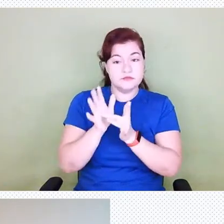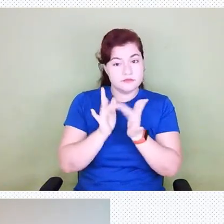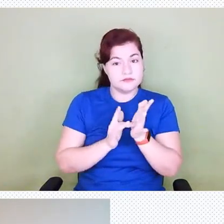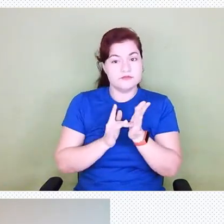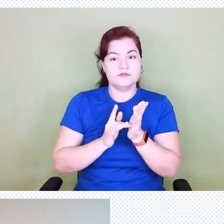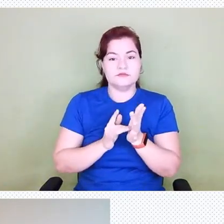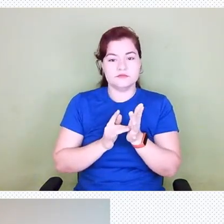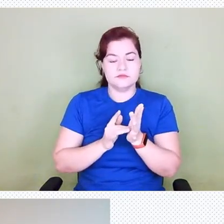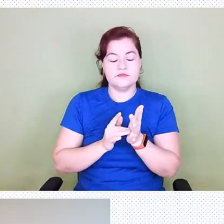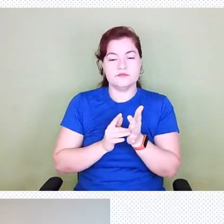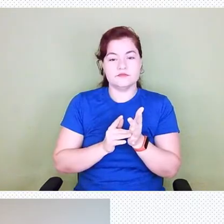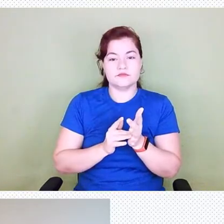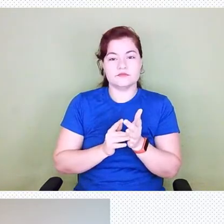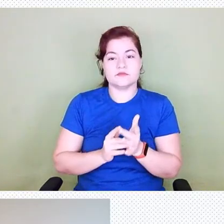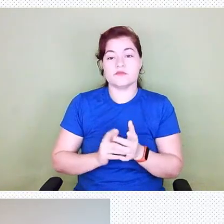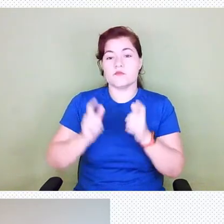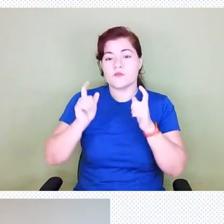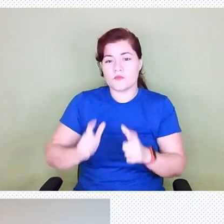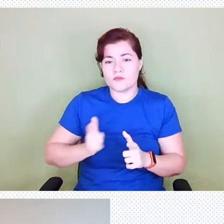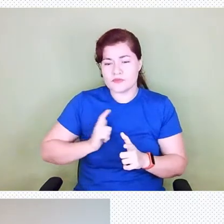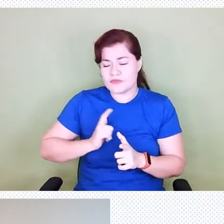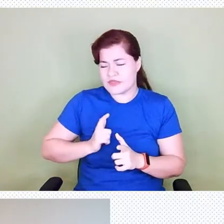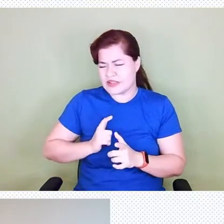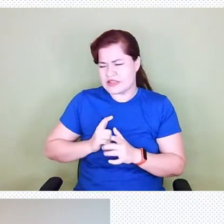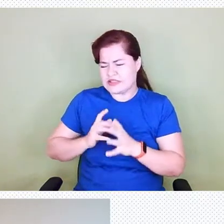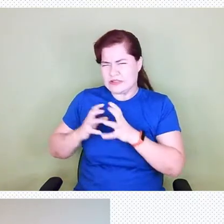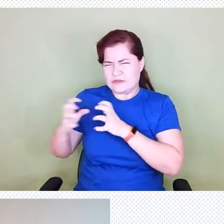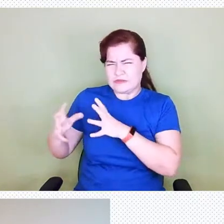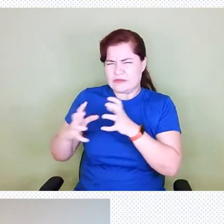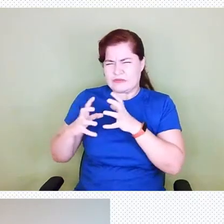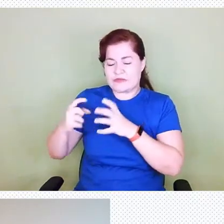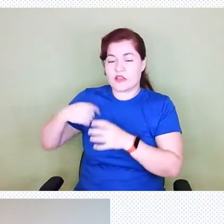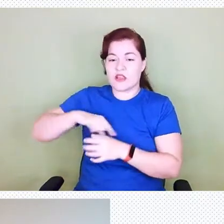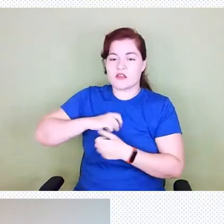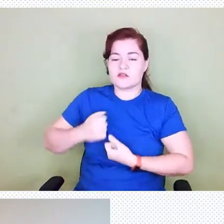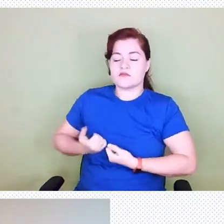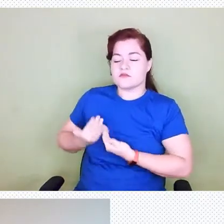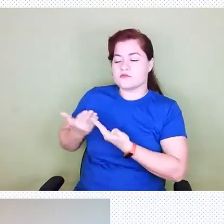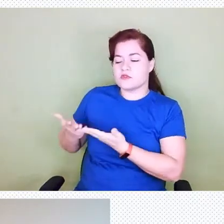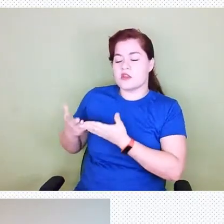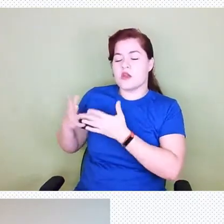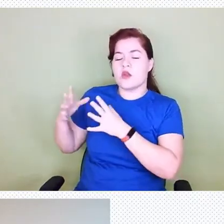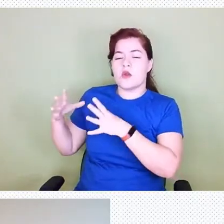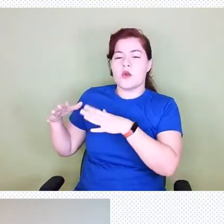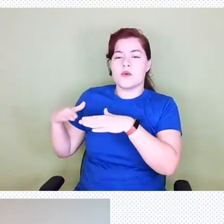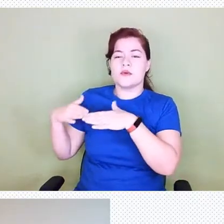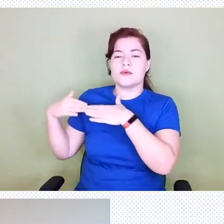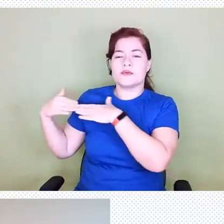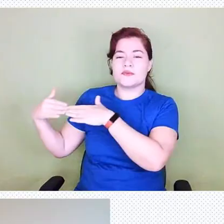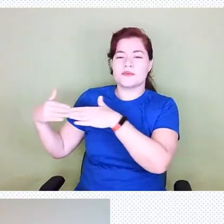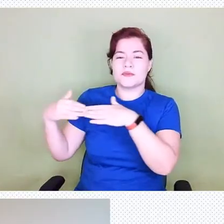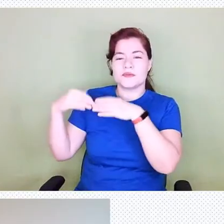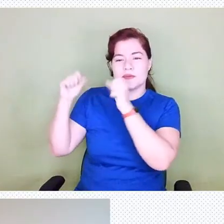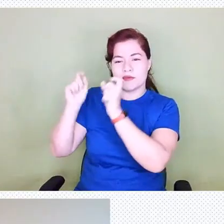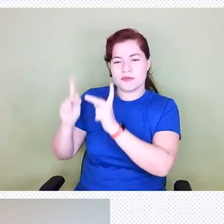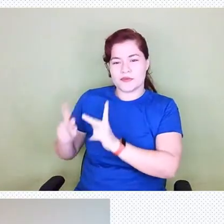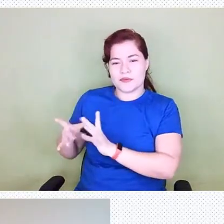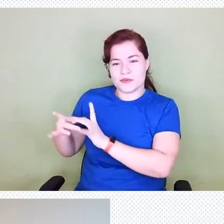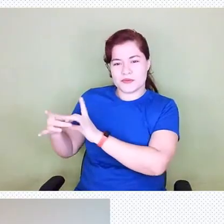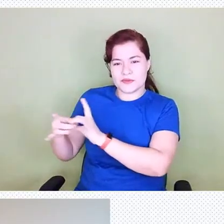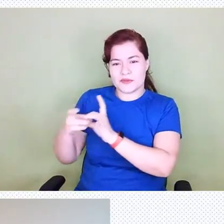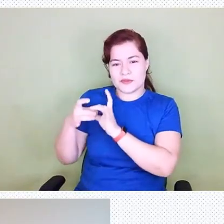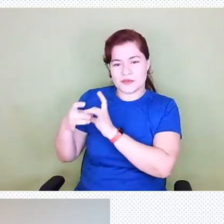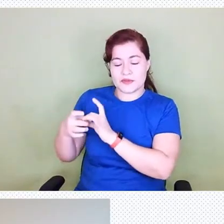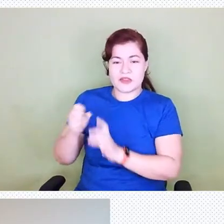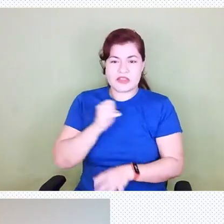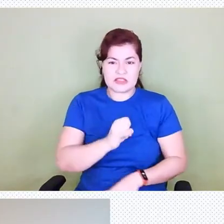Que ali onde há discórdia, nós levemos a concórdia, a paz, a harmonia.